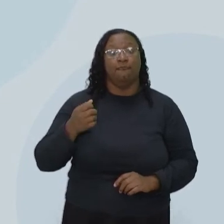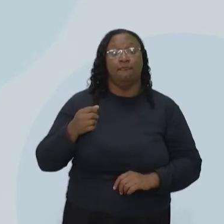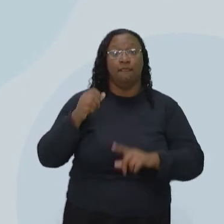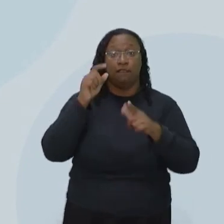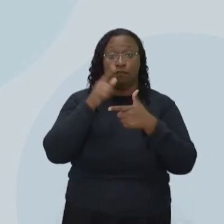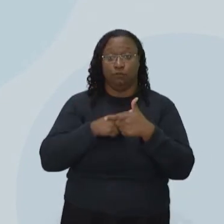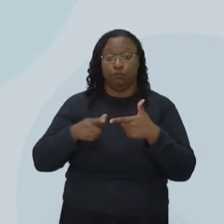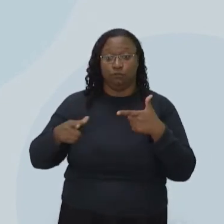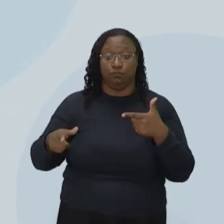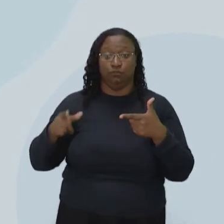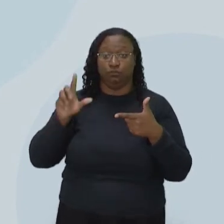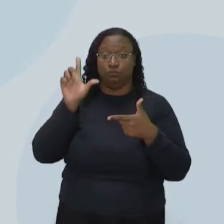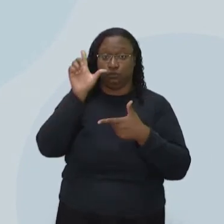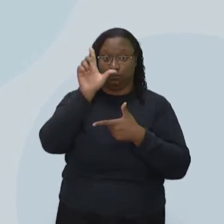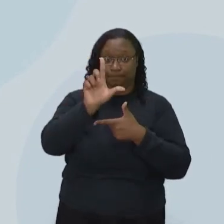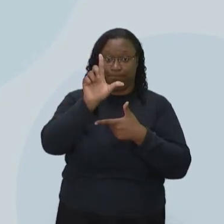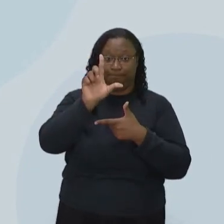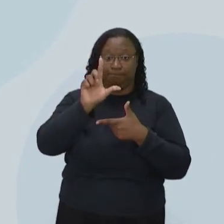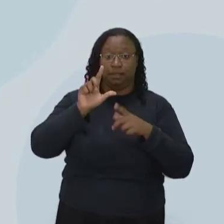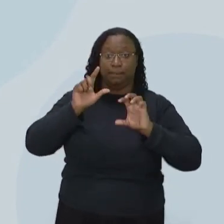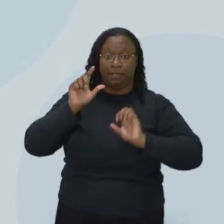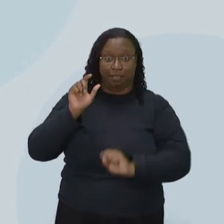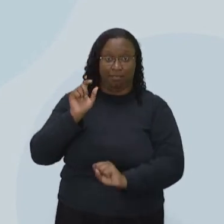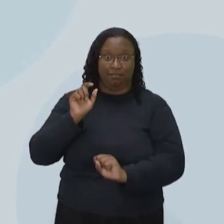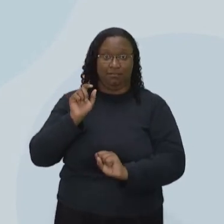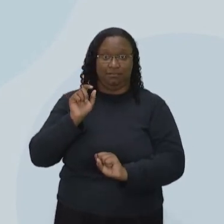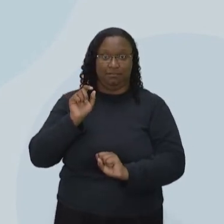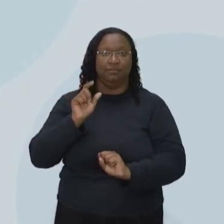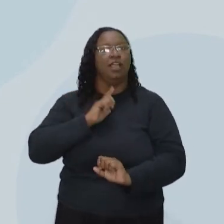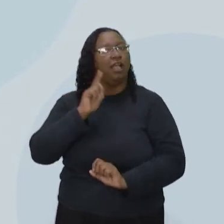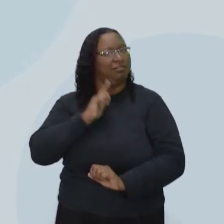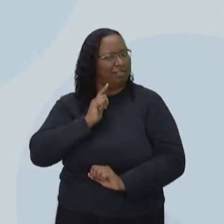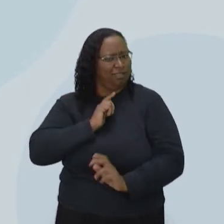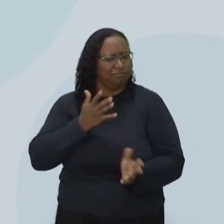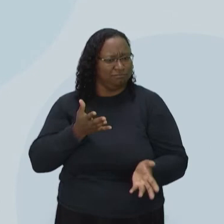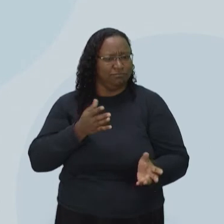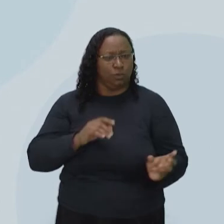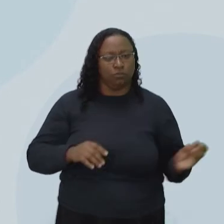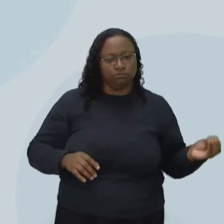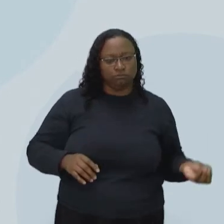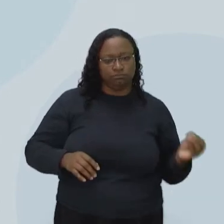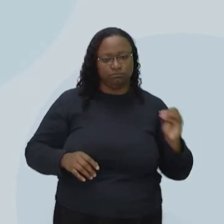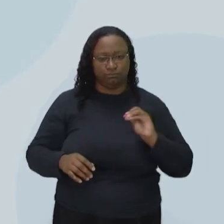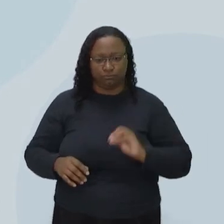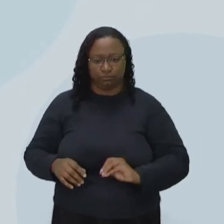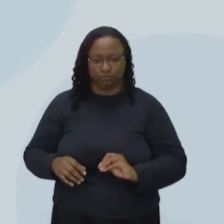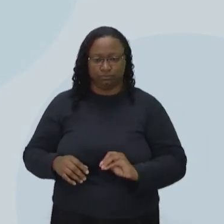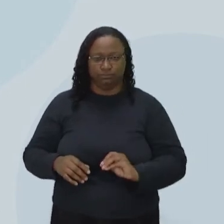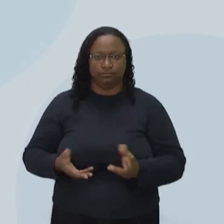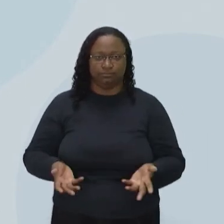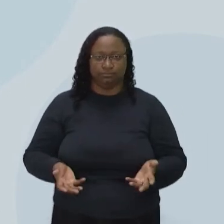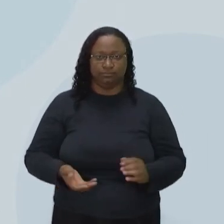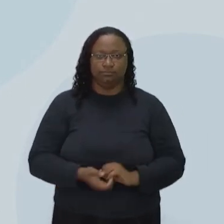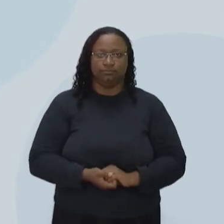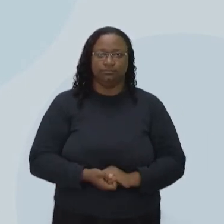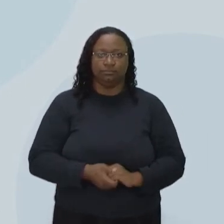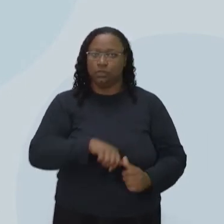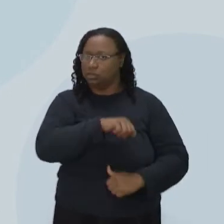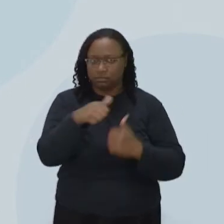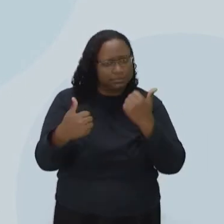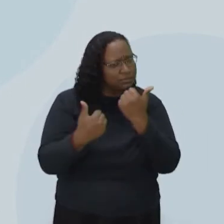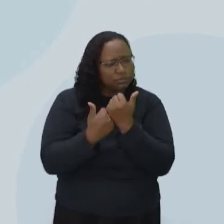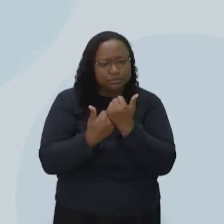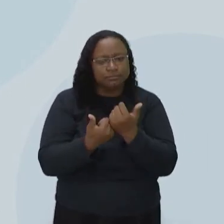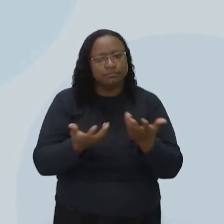pela área. A área eu já tenho, então é só fazer a área vezes a luminância e eu